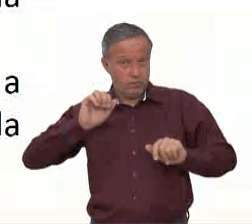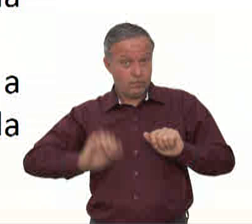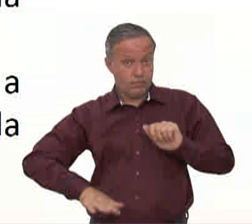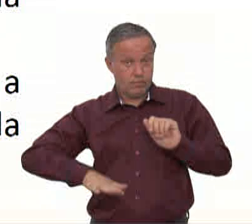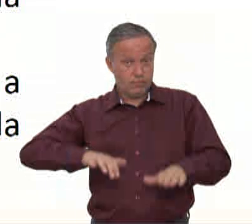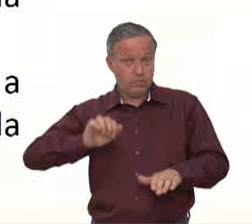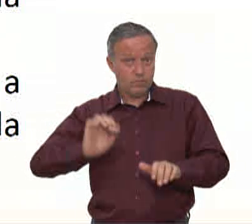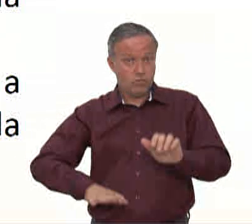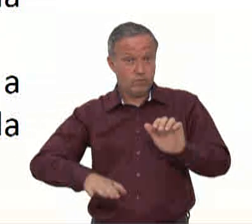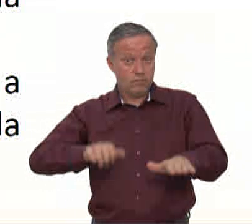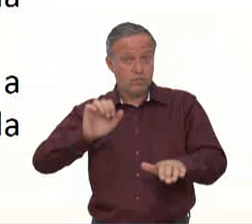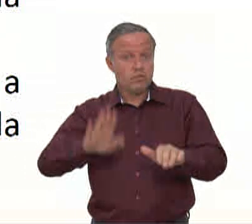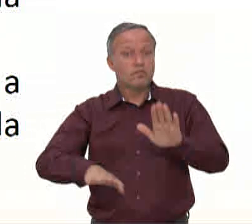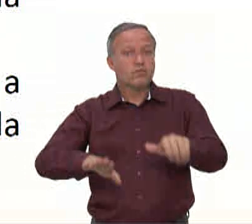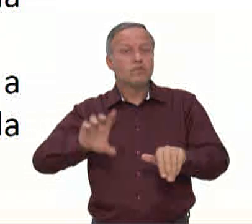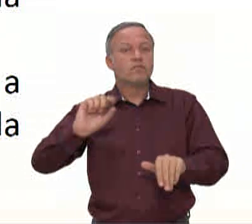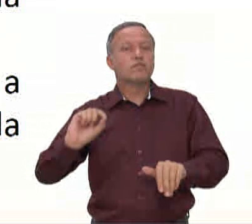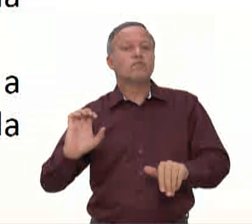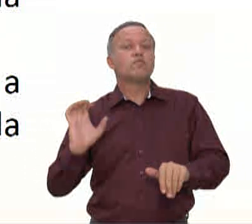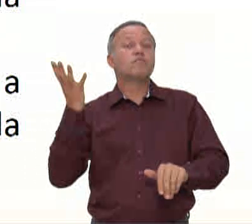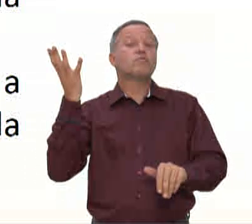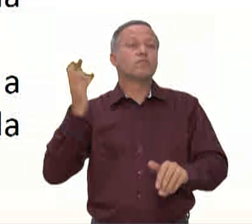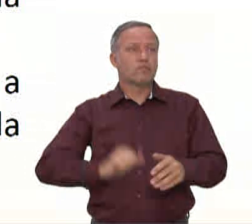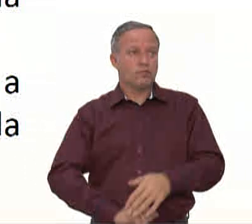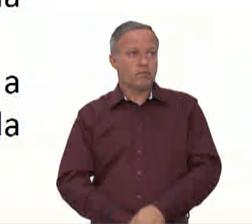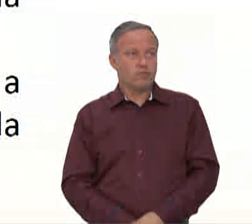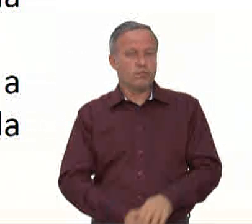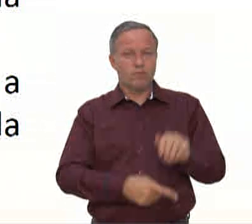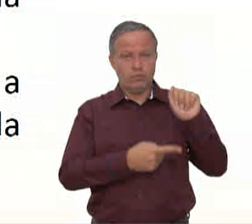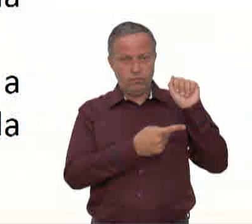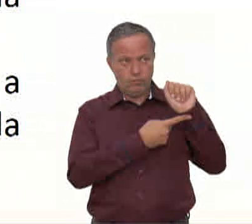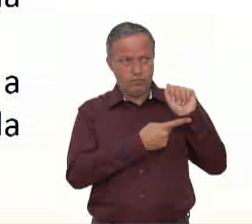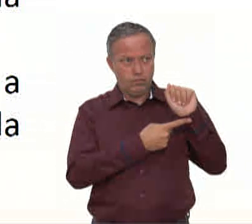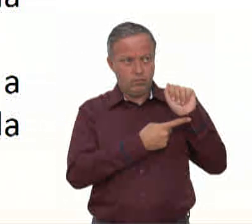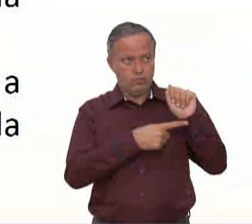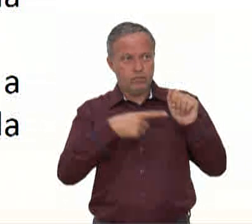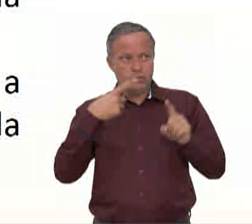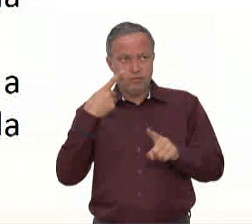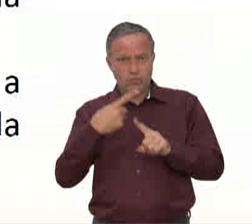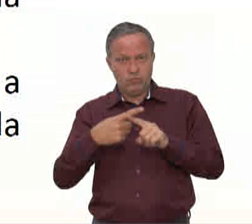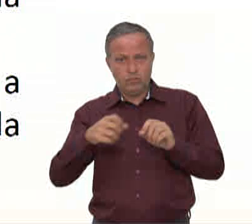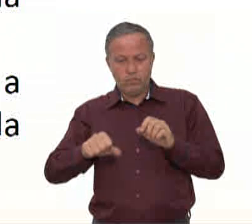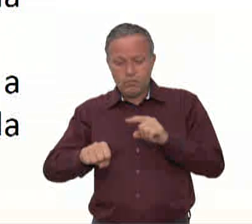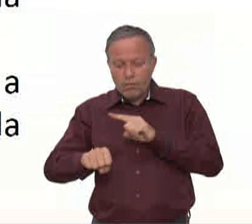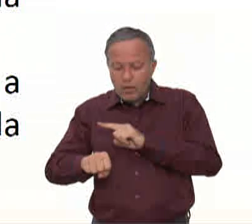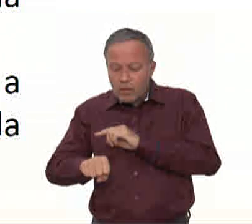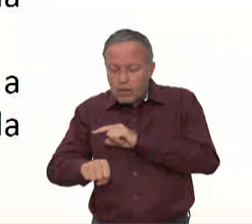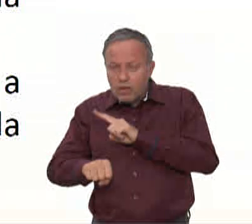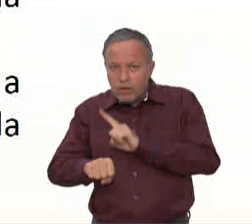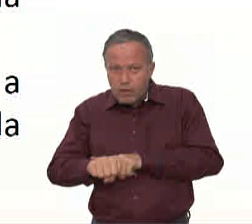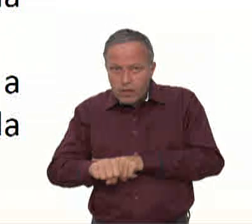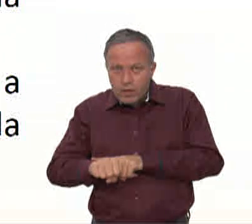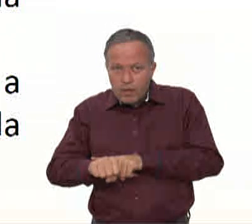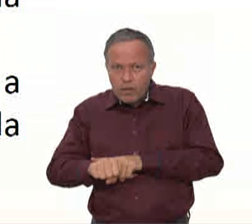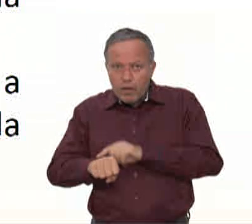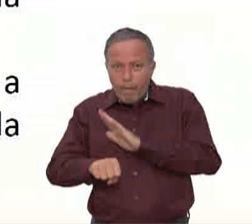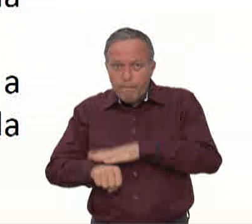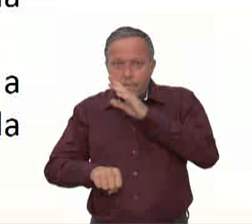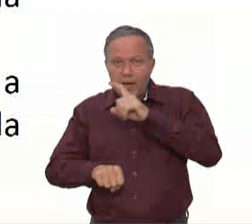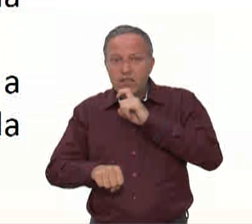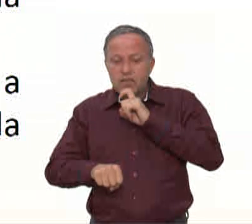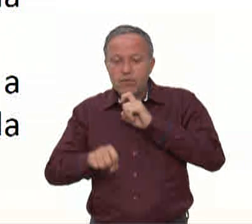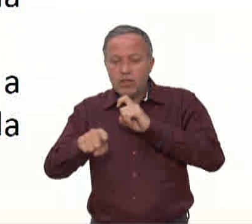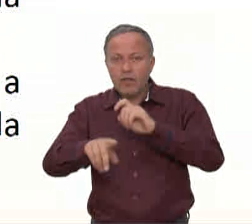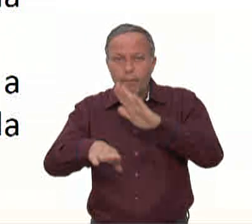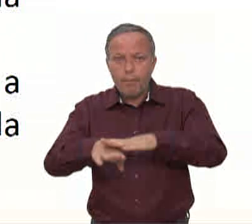em virtude de, vamos às opções. Letra A, porque a cerâmica possui uma temperatura menor do que a